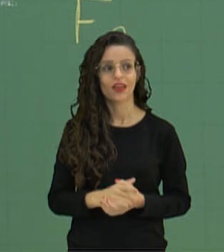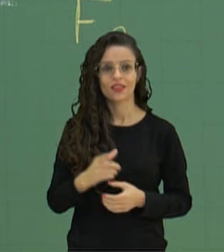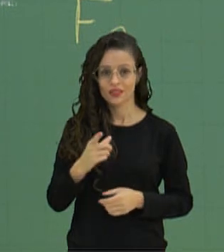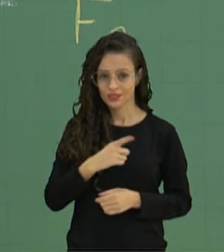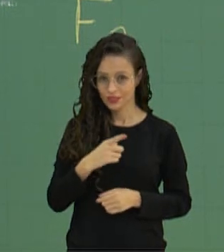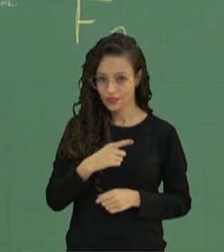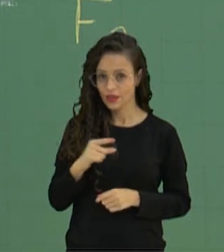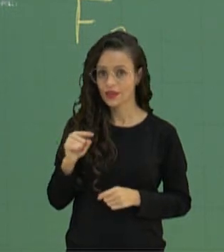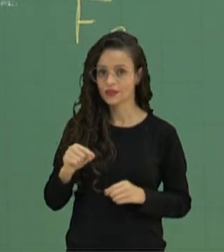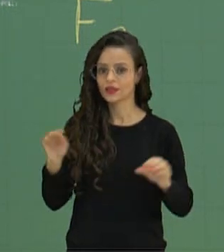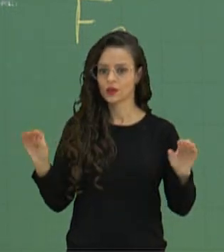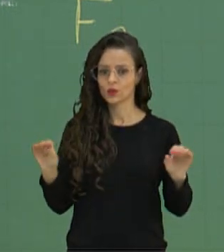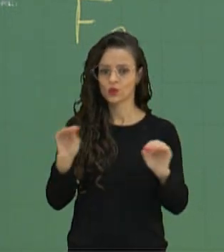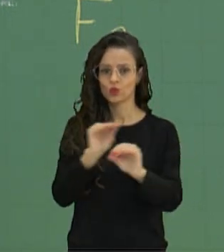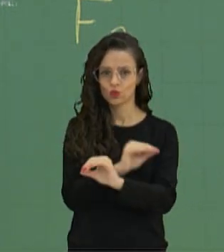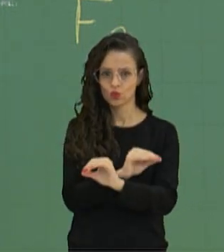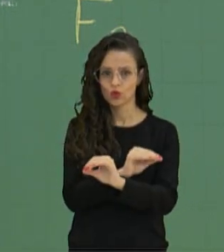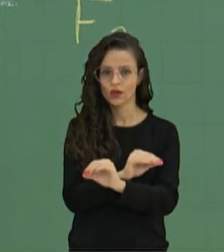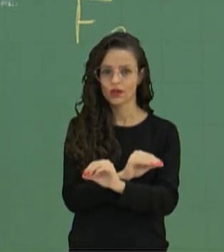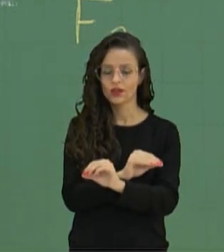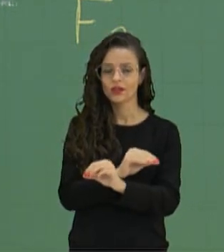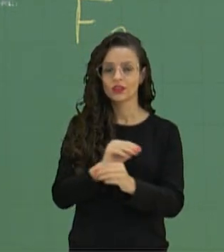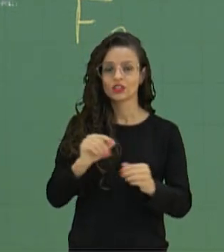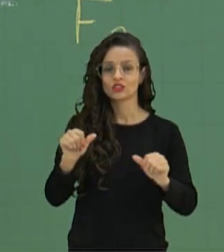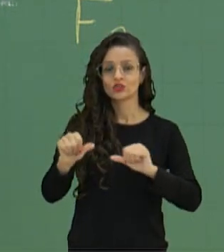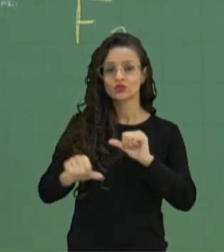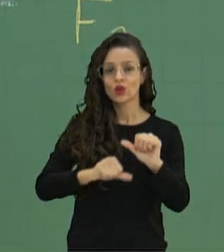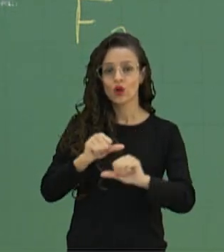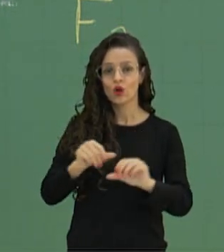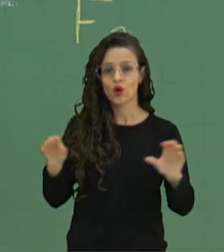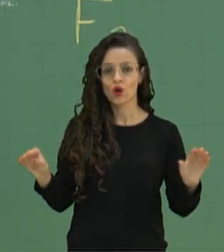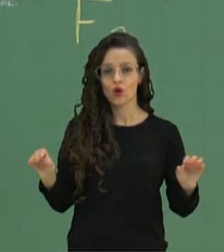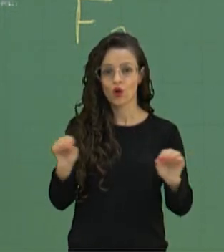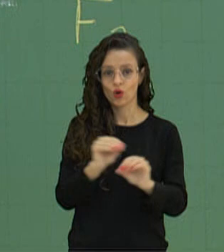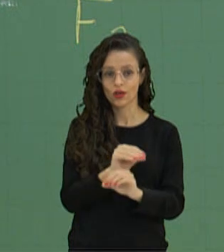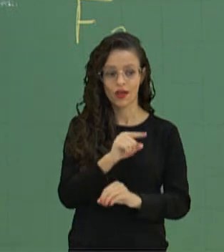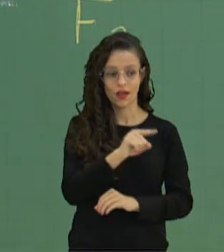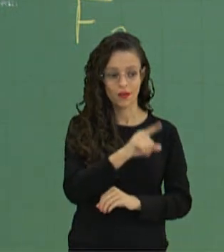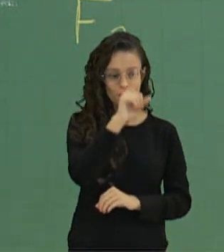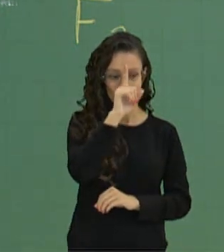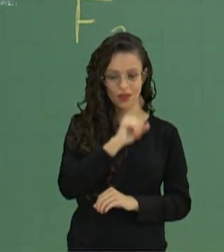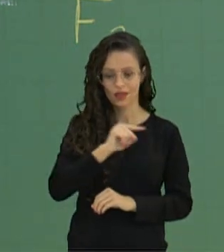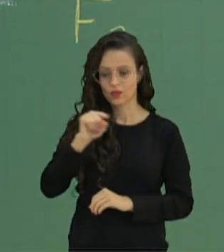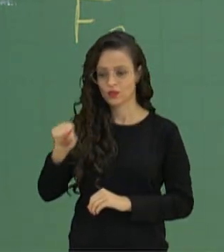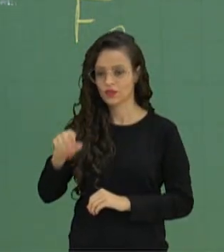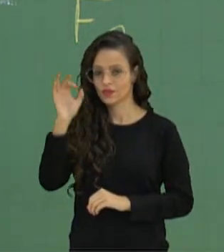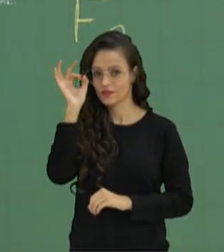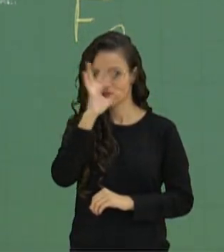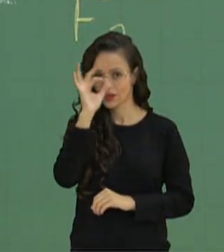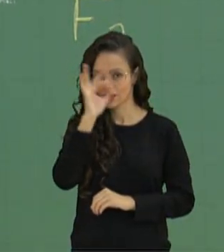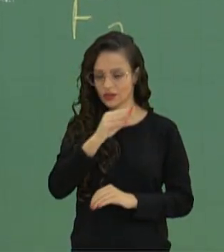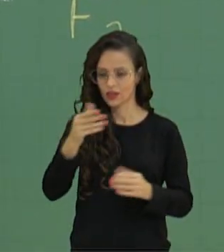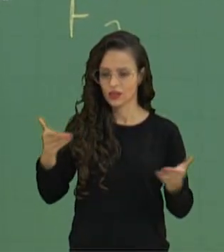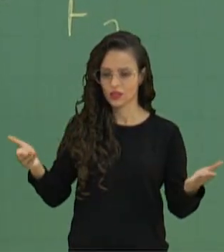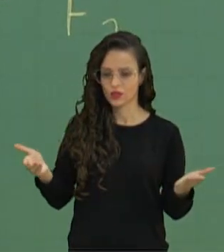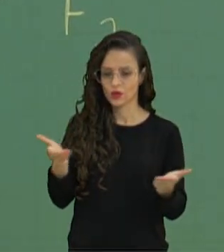cruzamento aqui, houve uma troca de fatores entre a semente amarela e a planta de semente